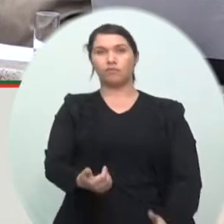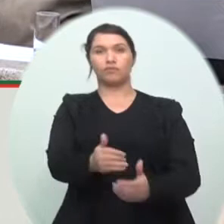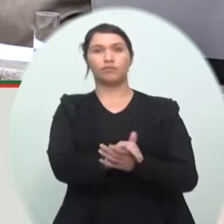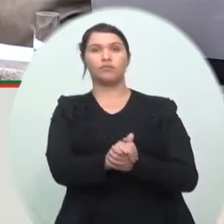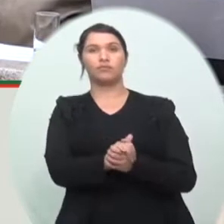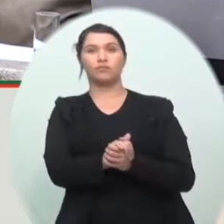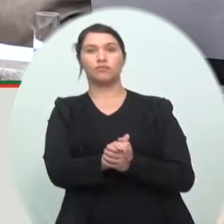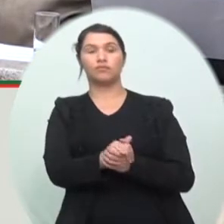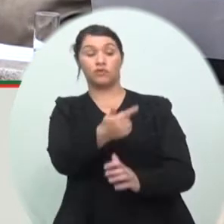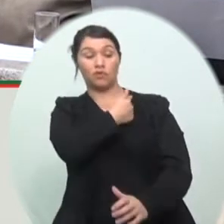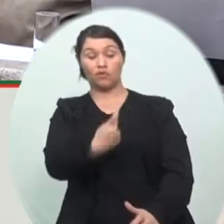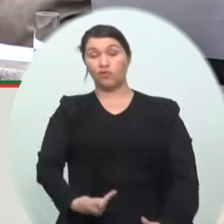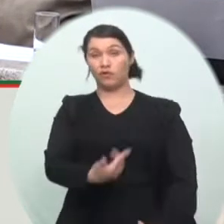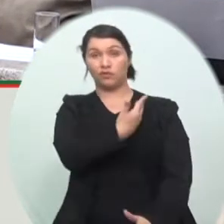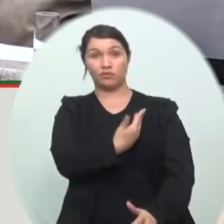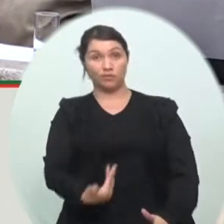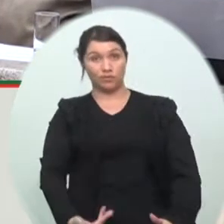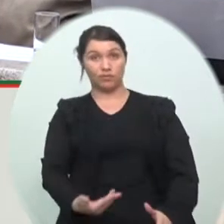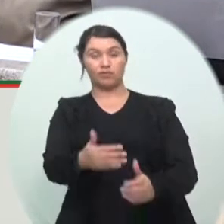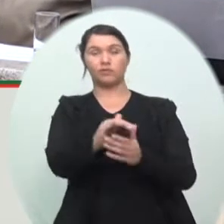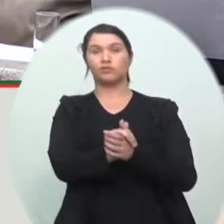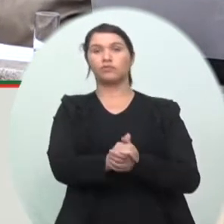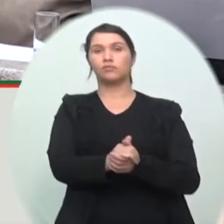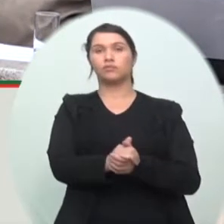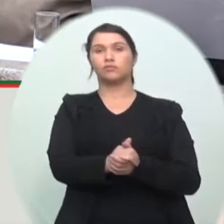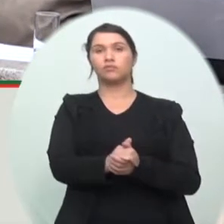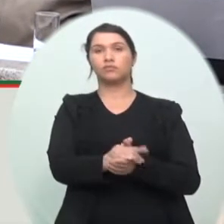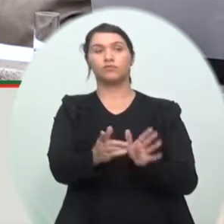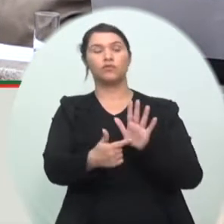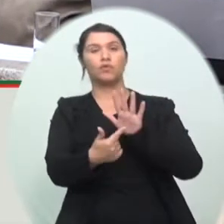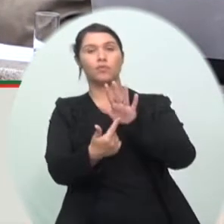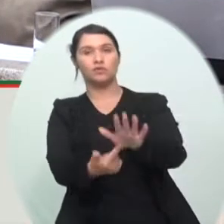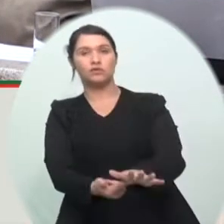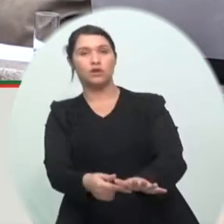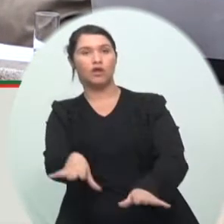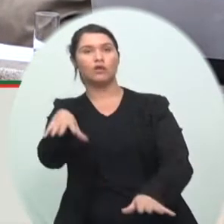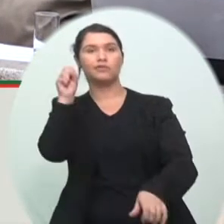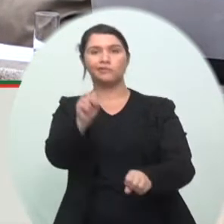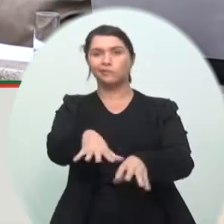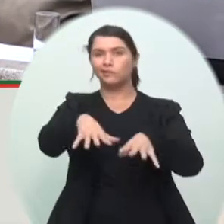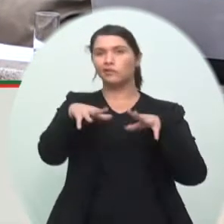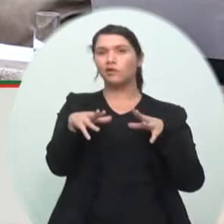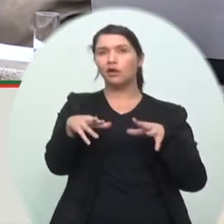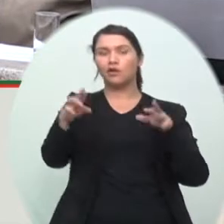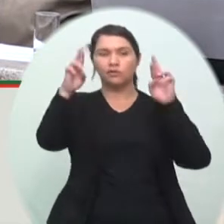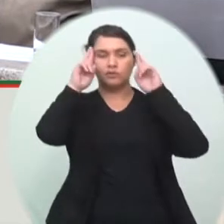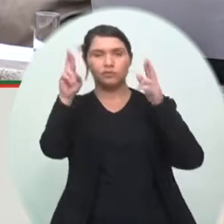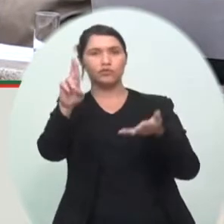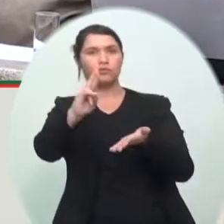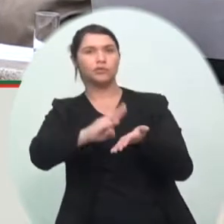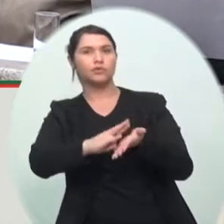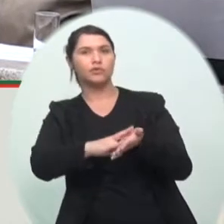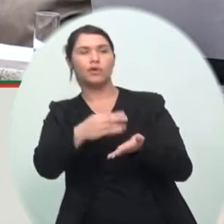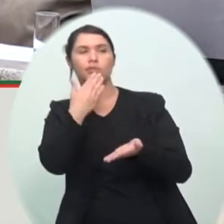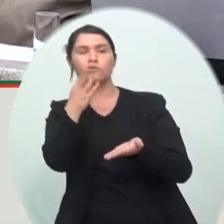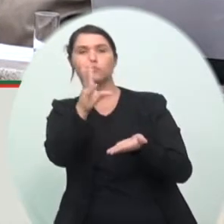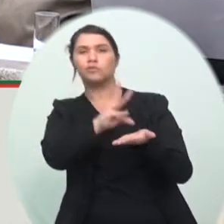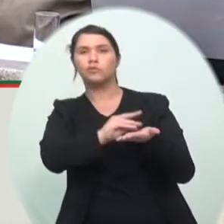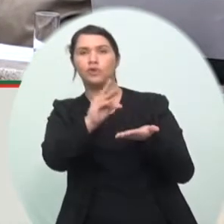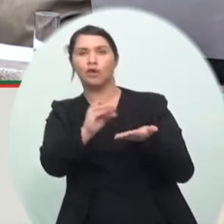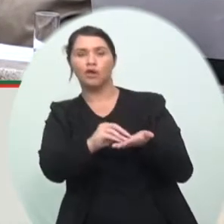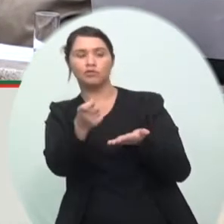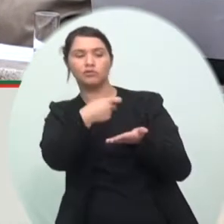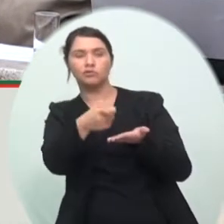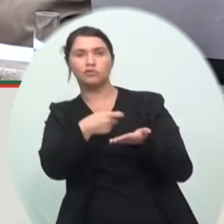direitos humanos. Ante o exposto, ouvido o plenário e atendidas as formalidades regimentais, requeremos que fique constando na ata dessa